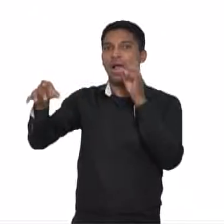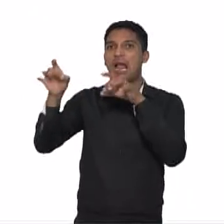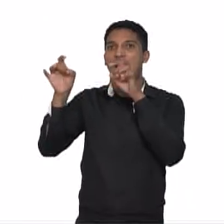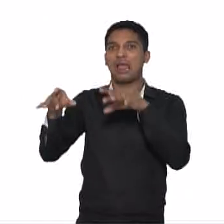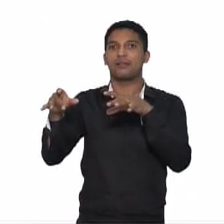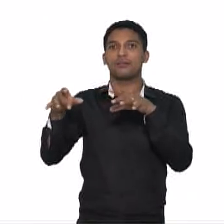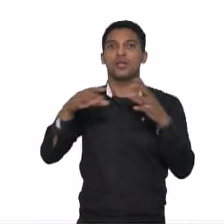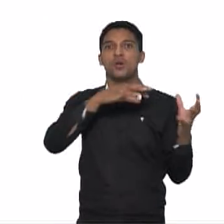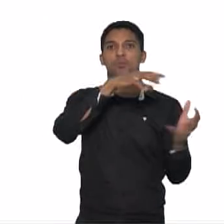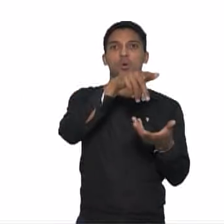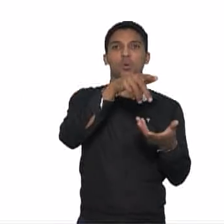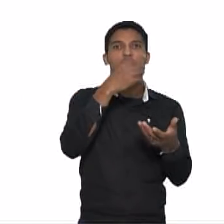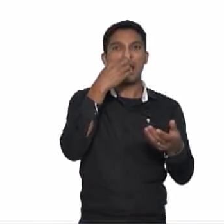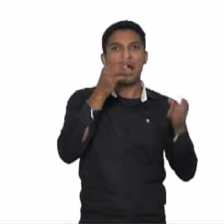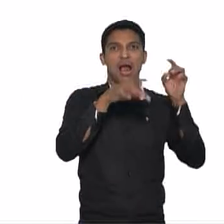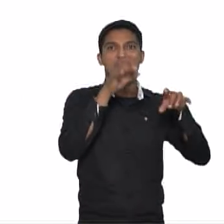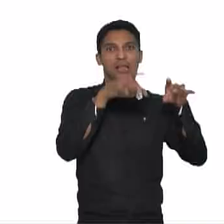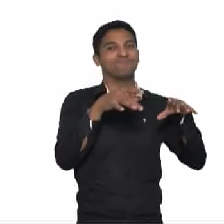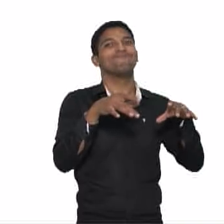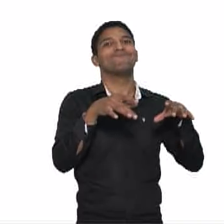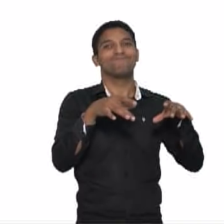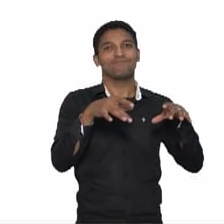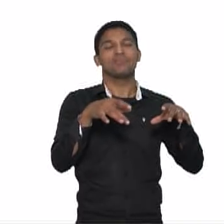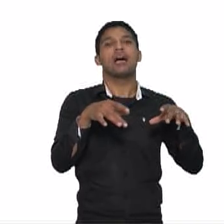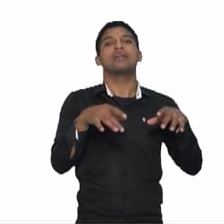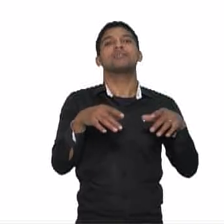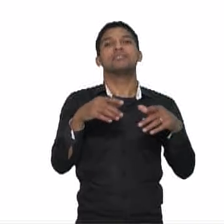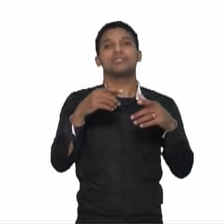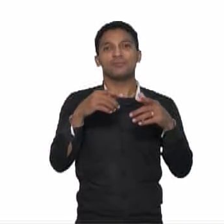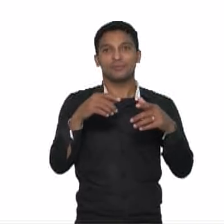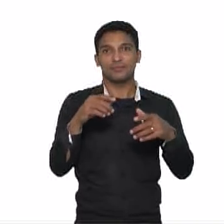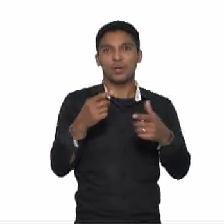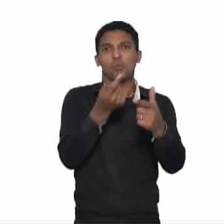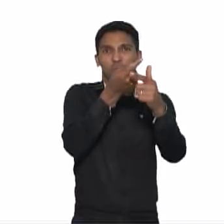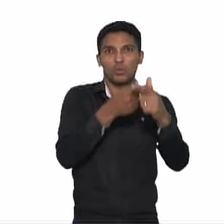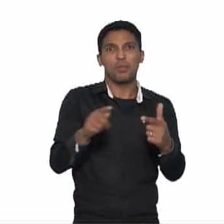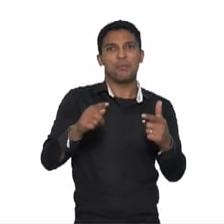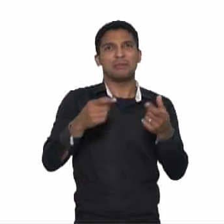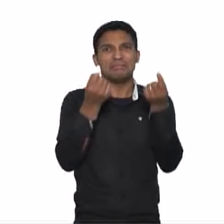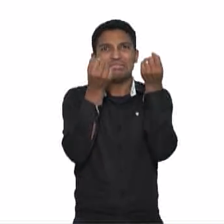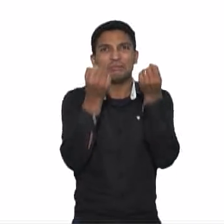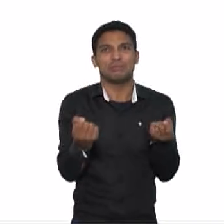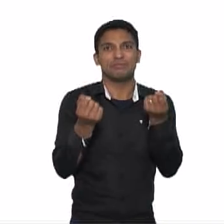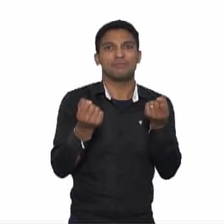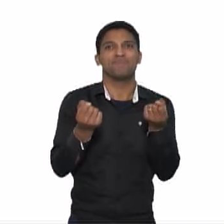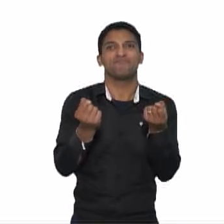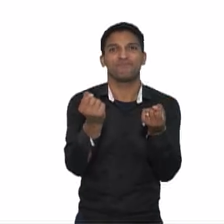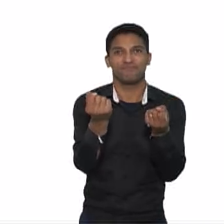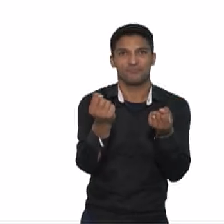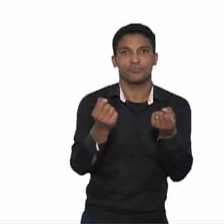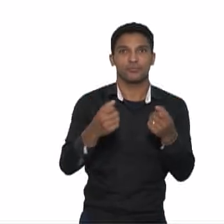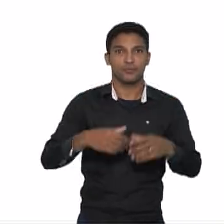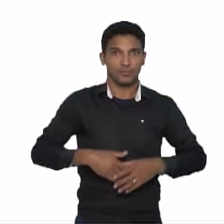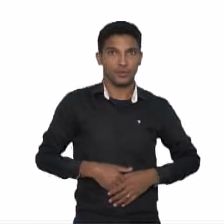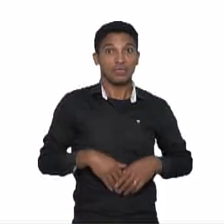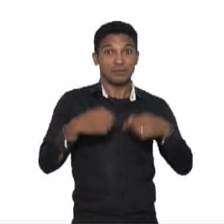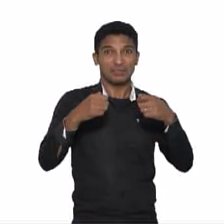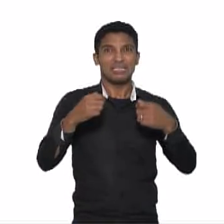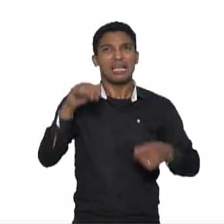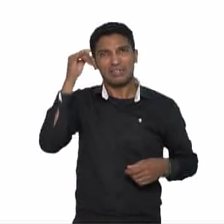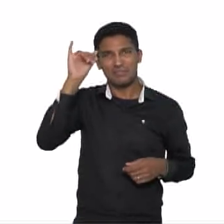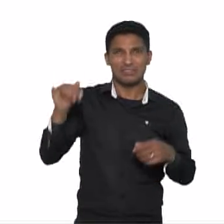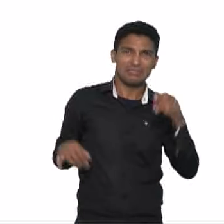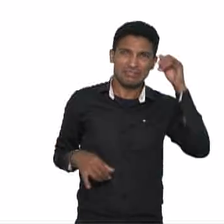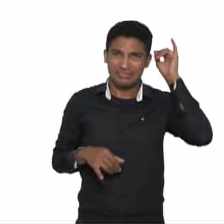Uma sociedade sustentável tem se tornado uma necessidade e pede uma nova ética para a produção e